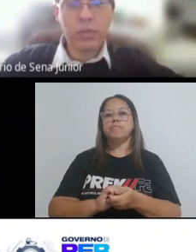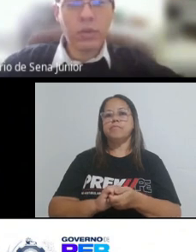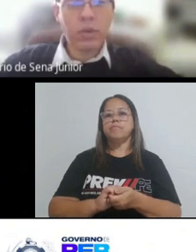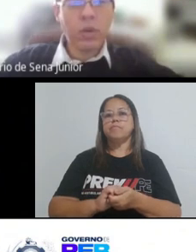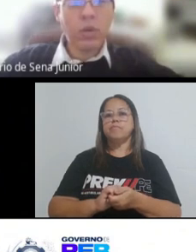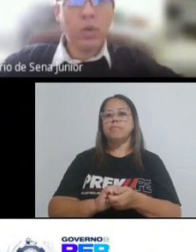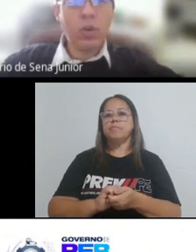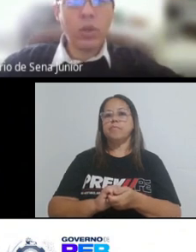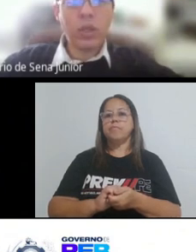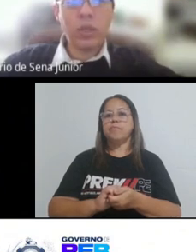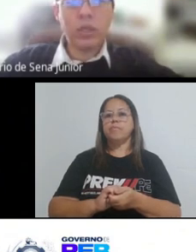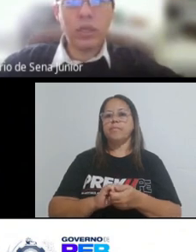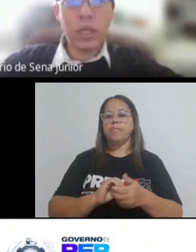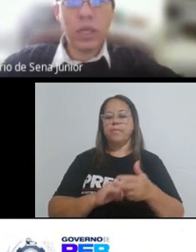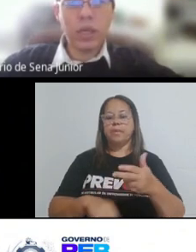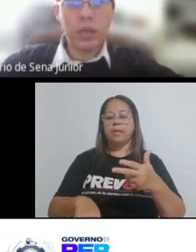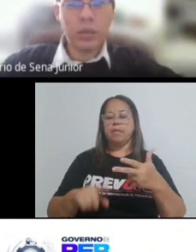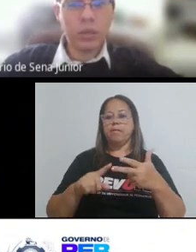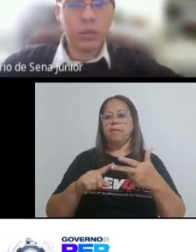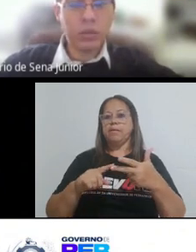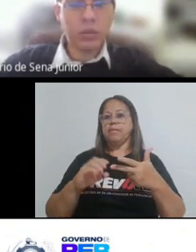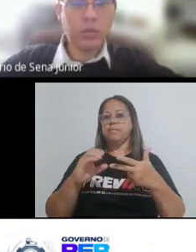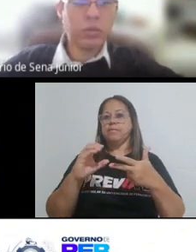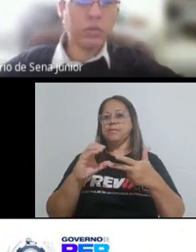o item C,